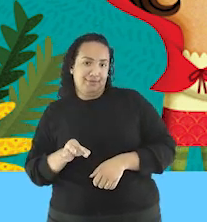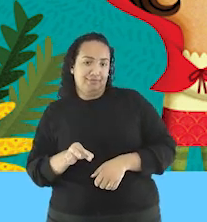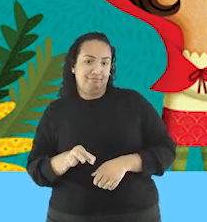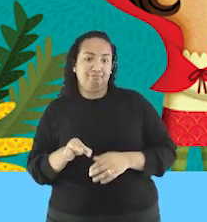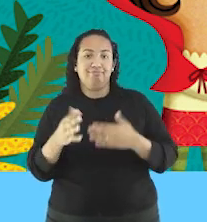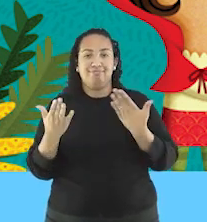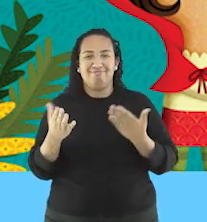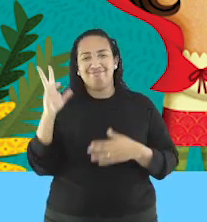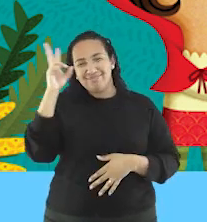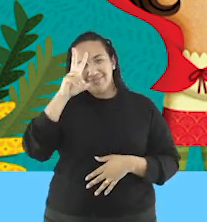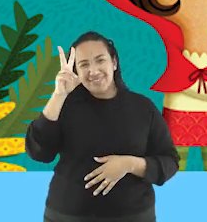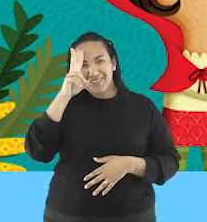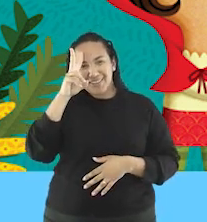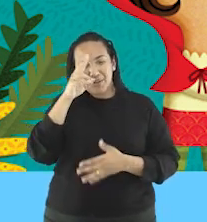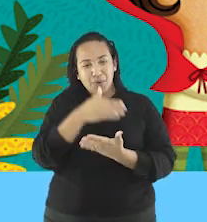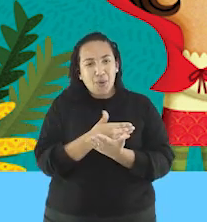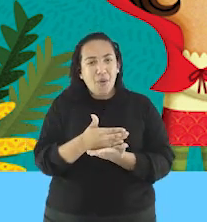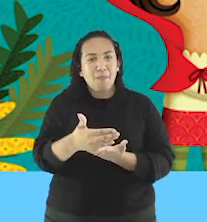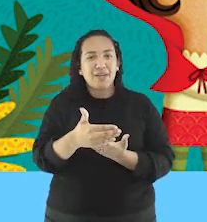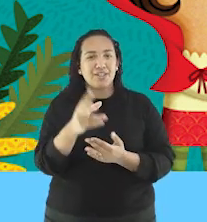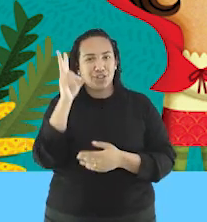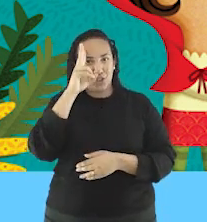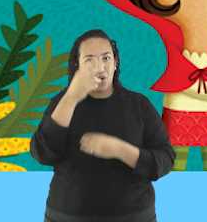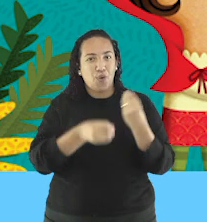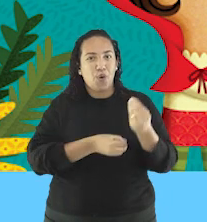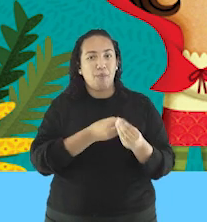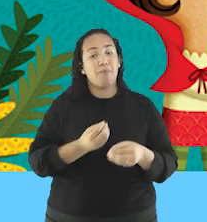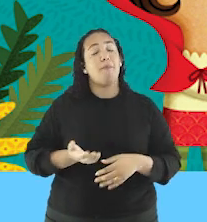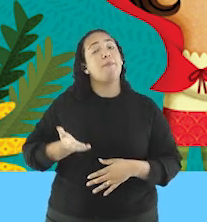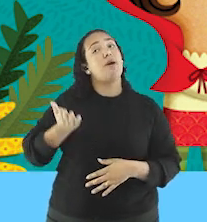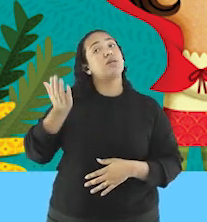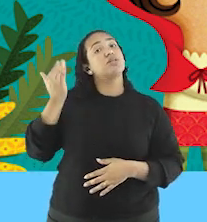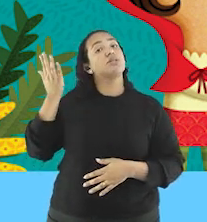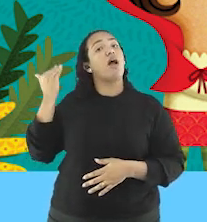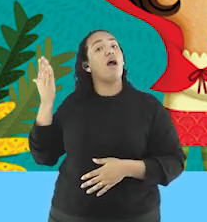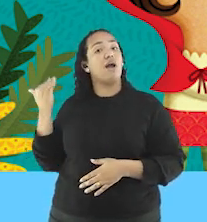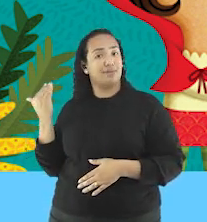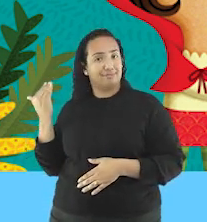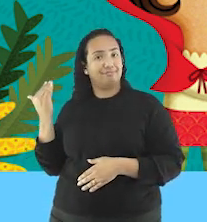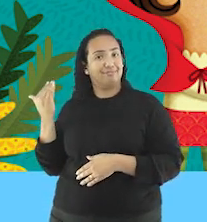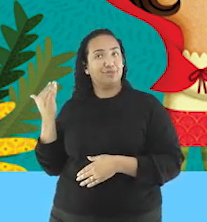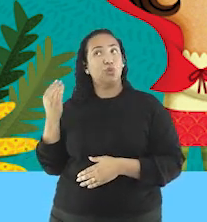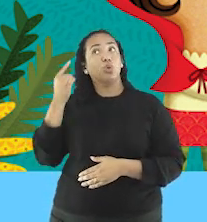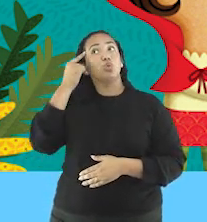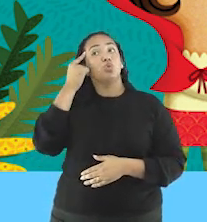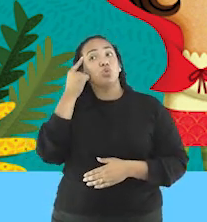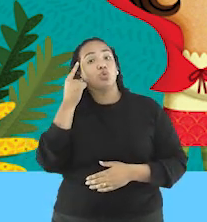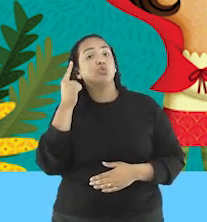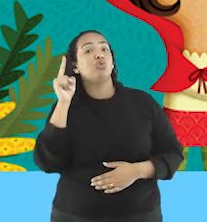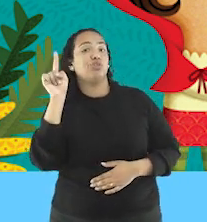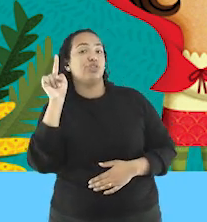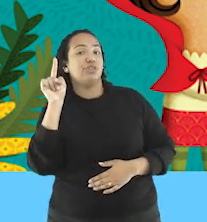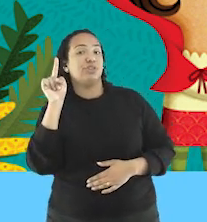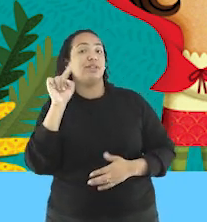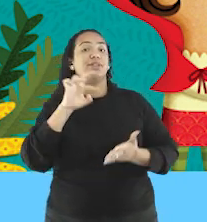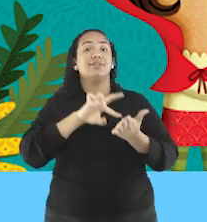as vezes em que as histórias começam com certa vez, era uma vez, um